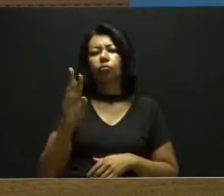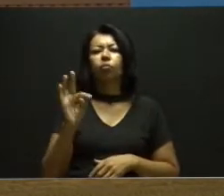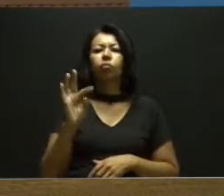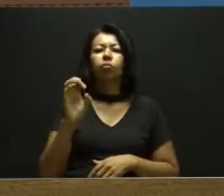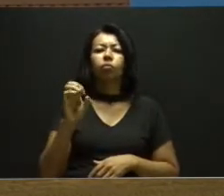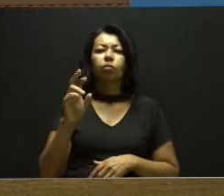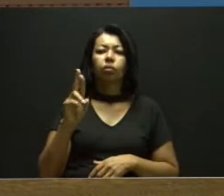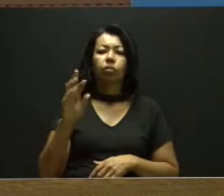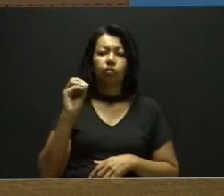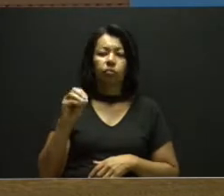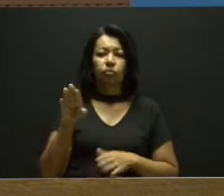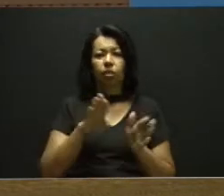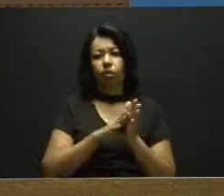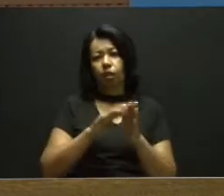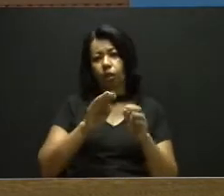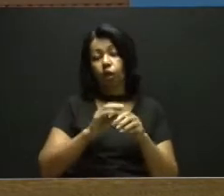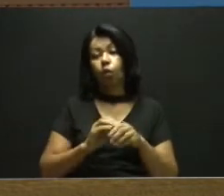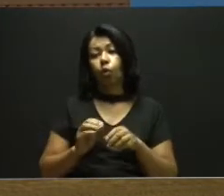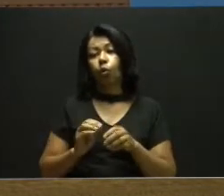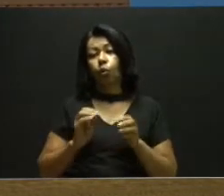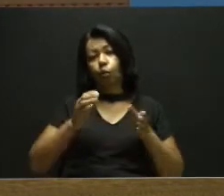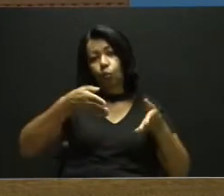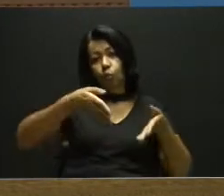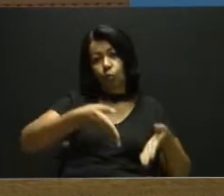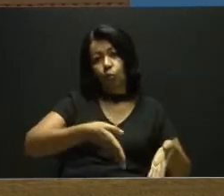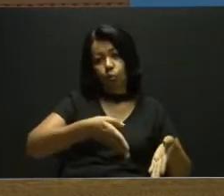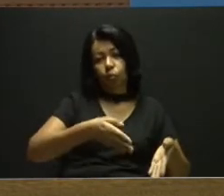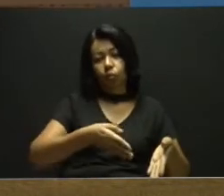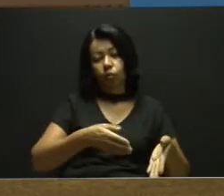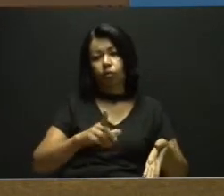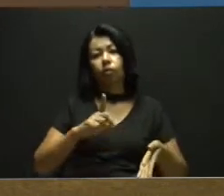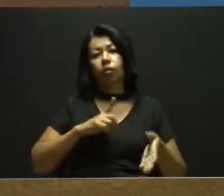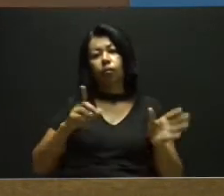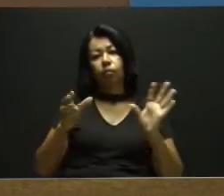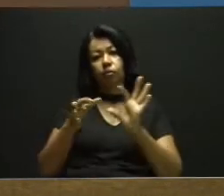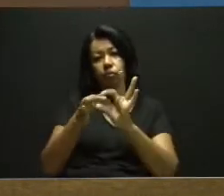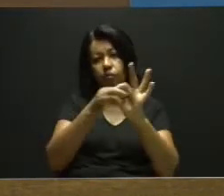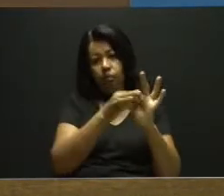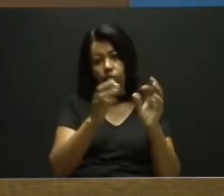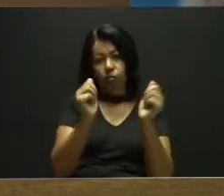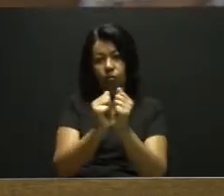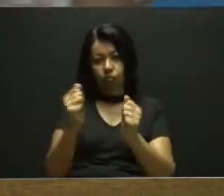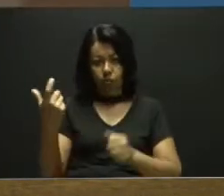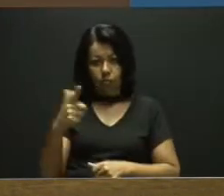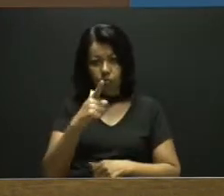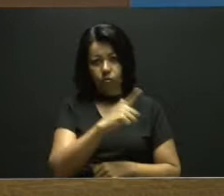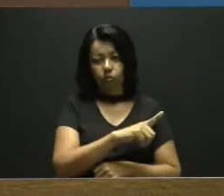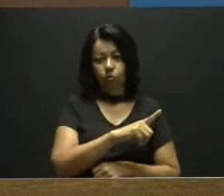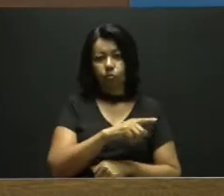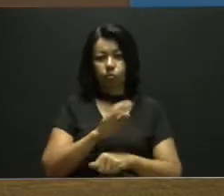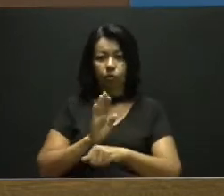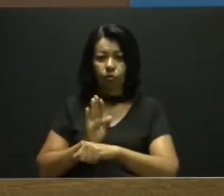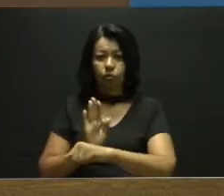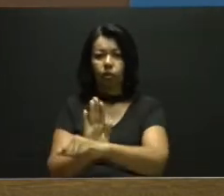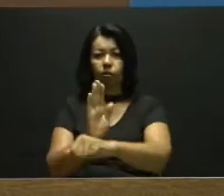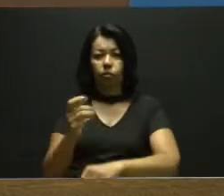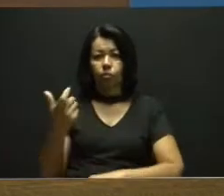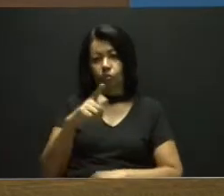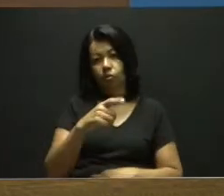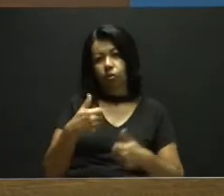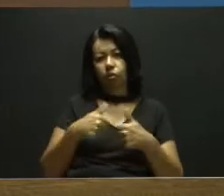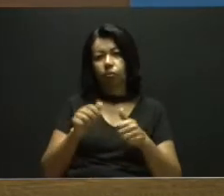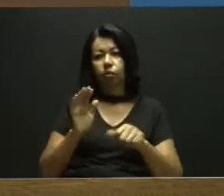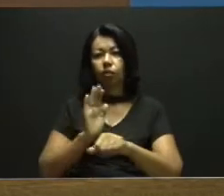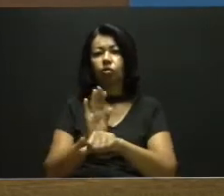túmulo temos ligações com os outros quando auxiliamos o outro estamos ajudando